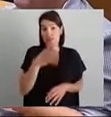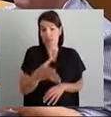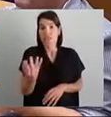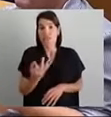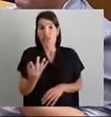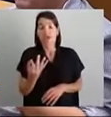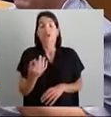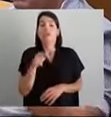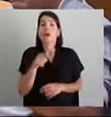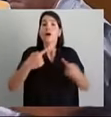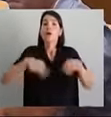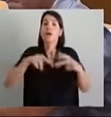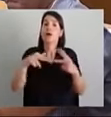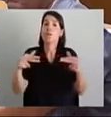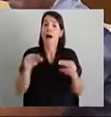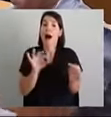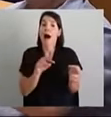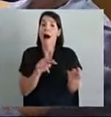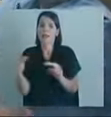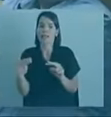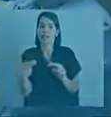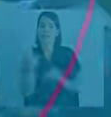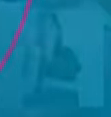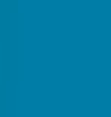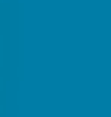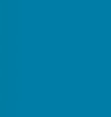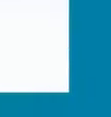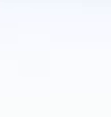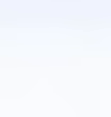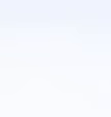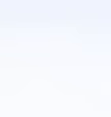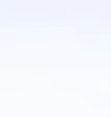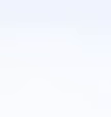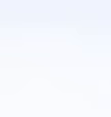alterado na reunião de Câmara uma coisa que devia ter vindo aqui à Assembleia. Muito obrigada.